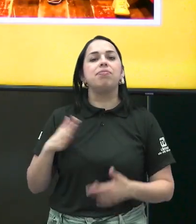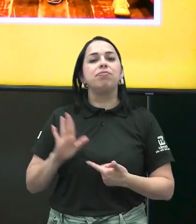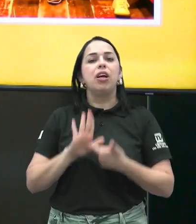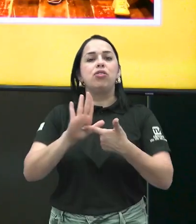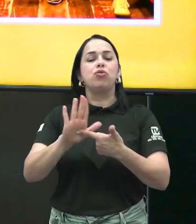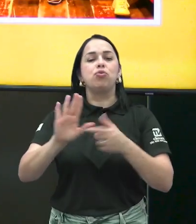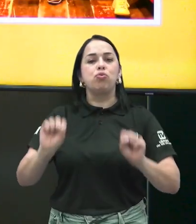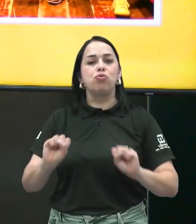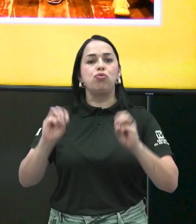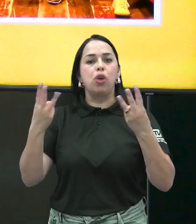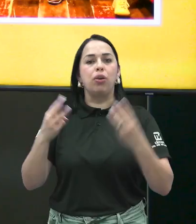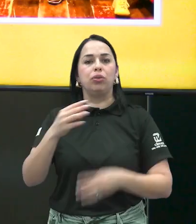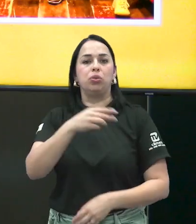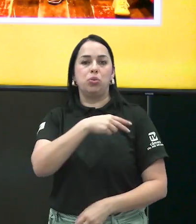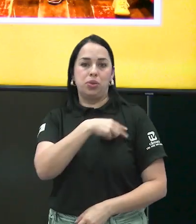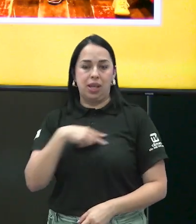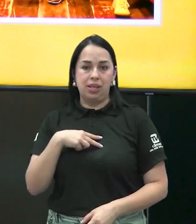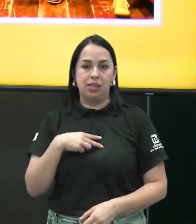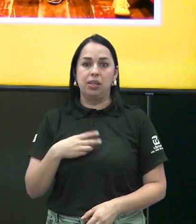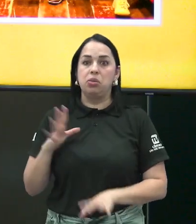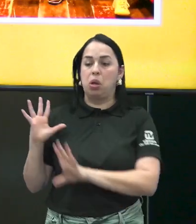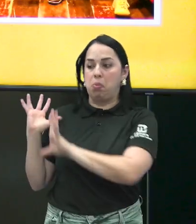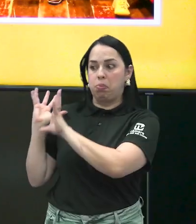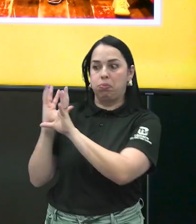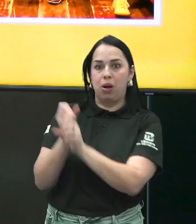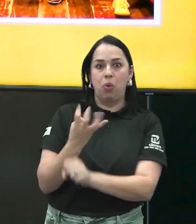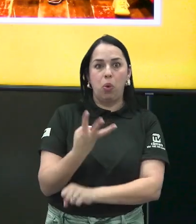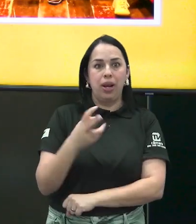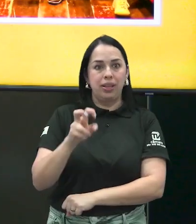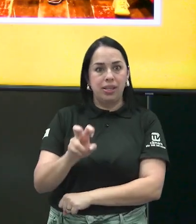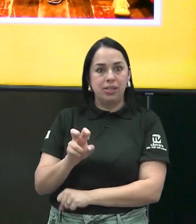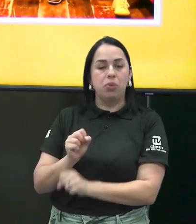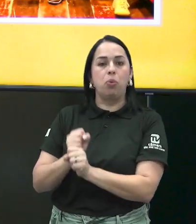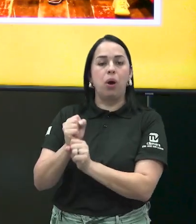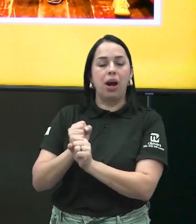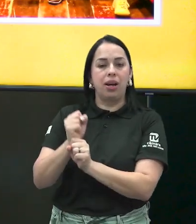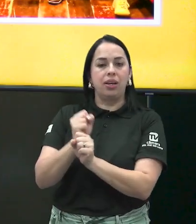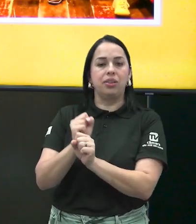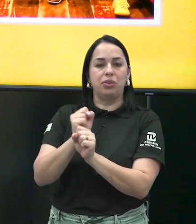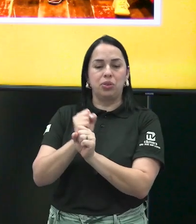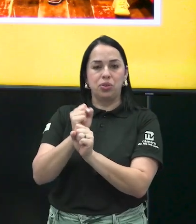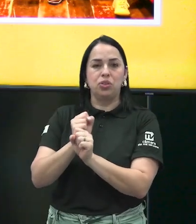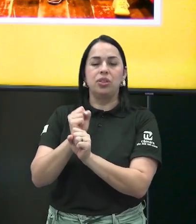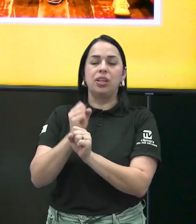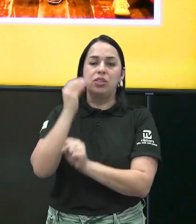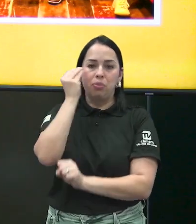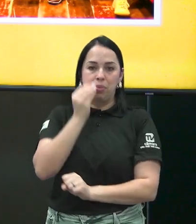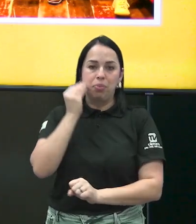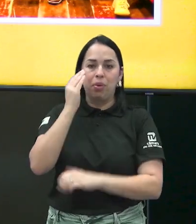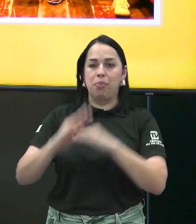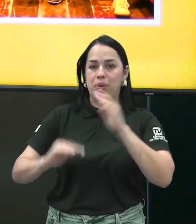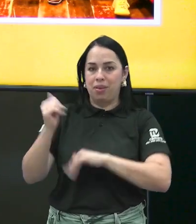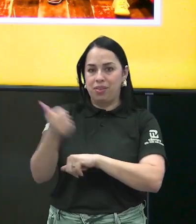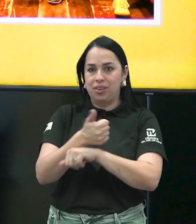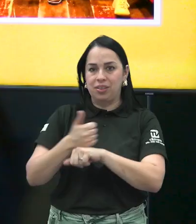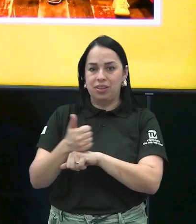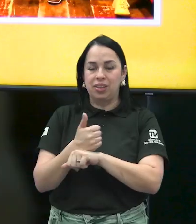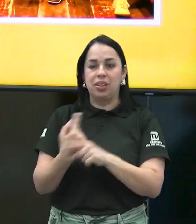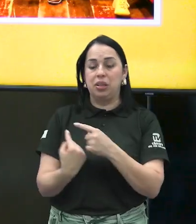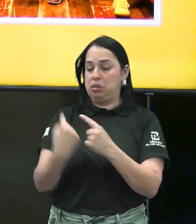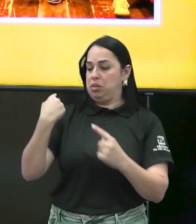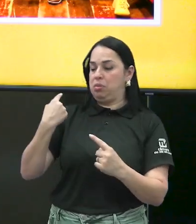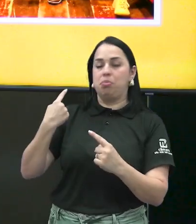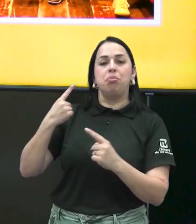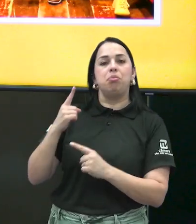do SESI, comemorando os mais de 45 anos de carreira. O grupo, formado em Belo Horizonte na década de 80,